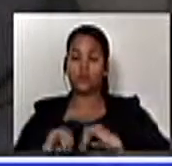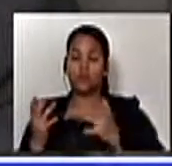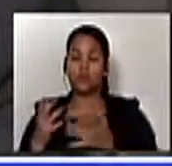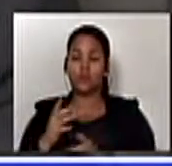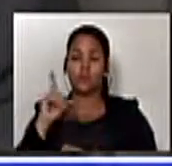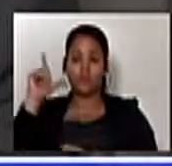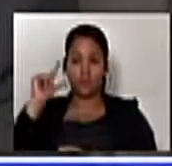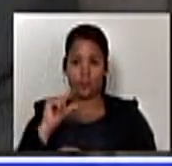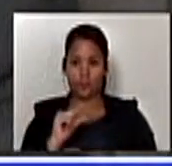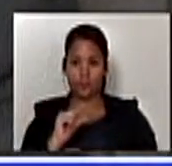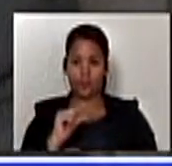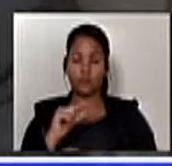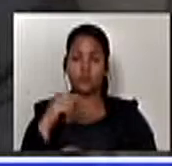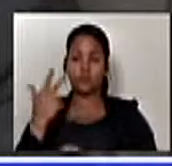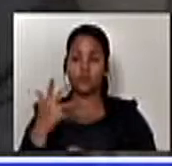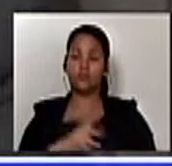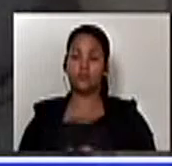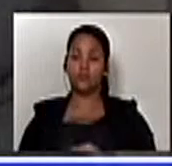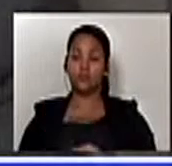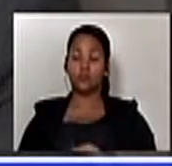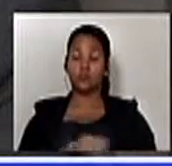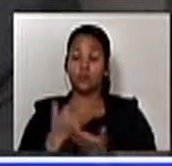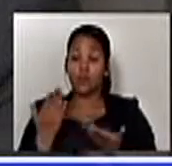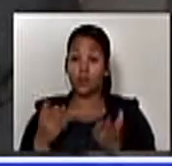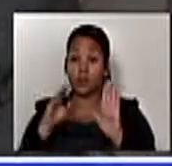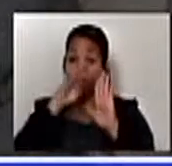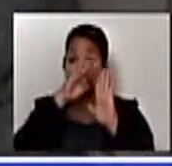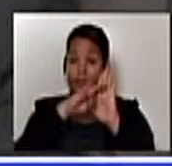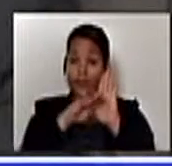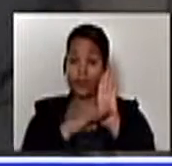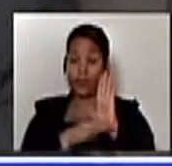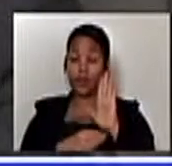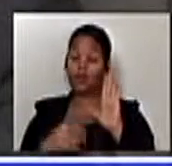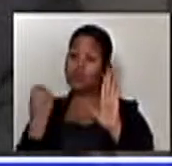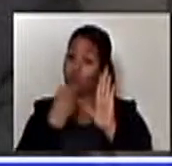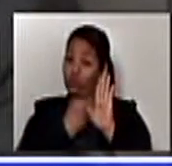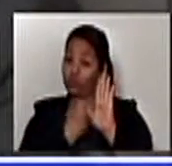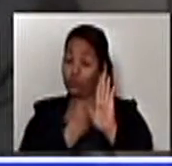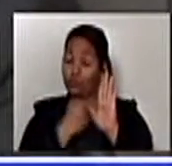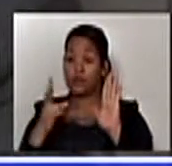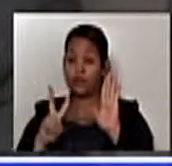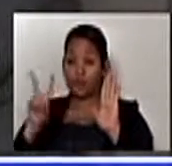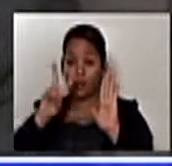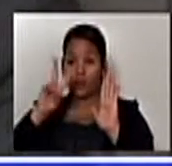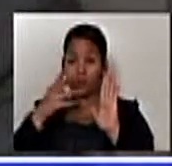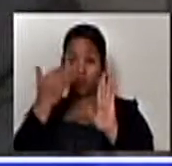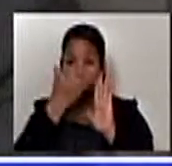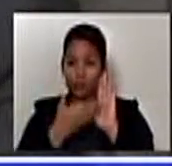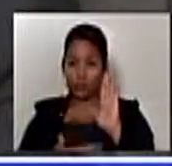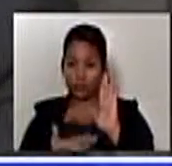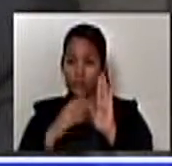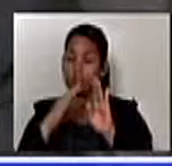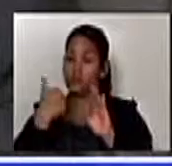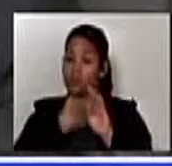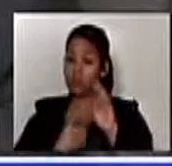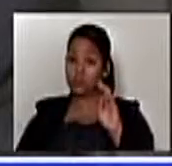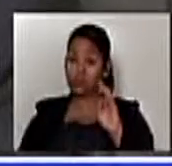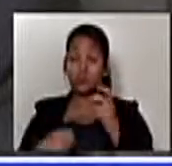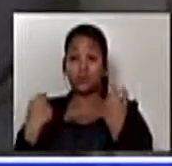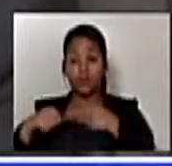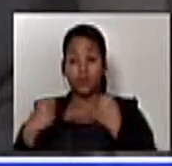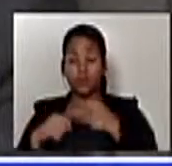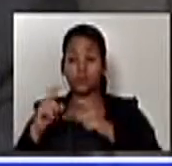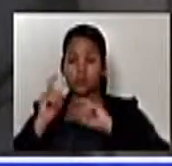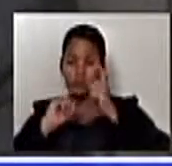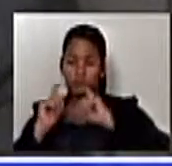melhor qualidade. Aqui, os números apresentados, observa-se que o Poder Executivo ele teve que fazer os seus ajustes, inclusive